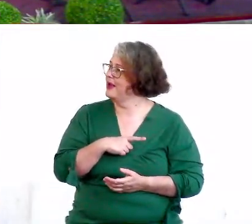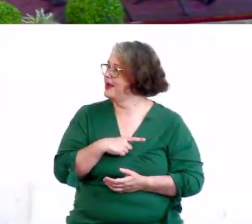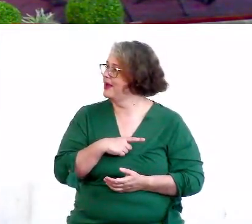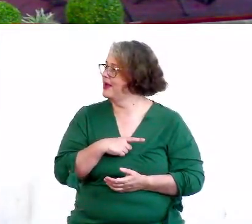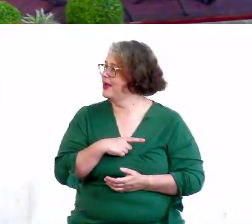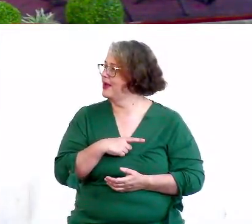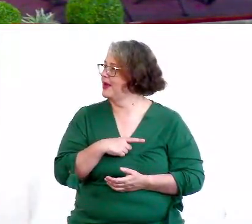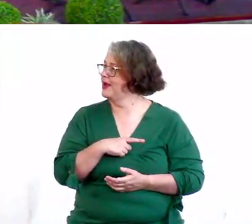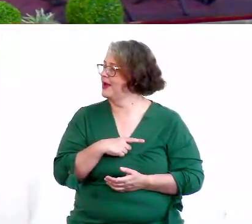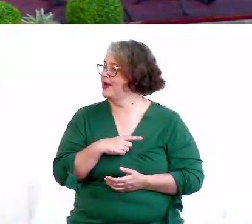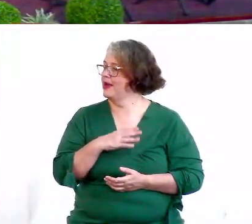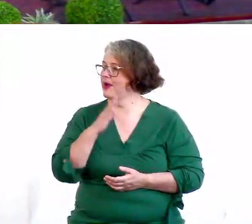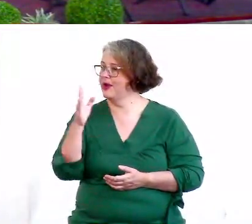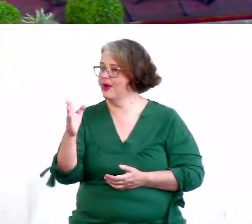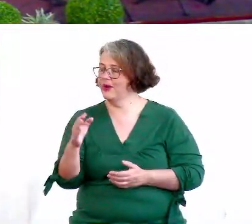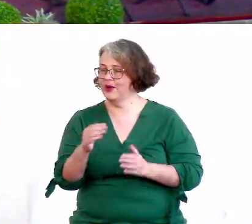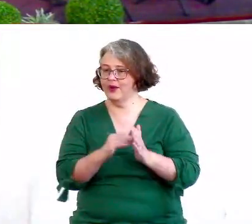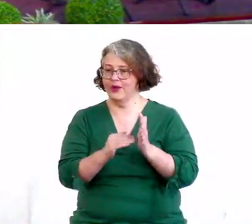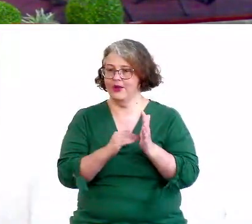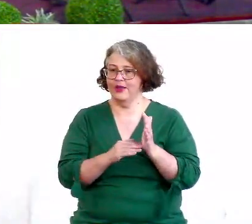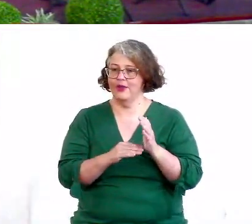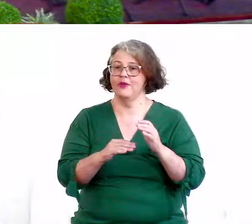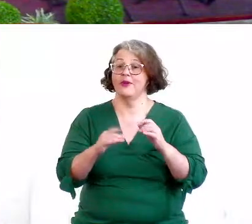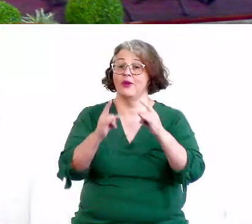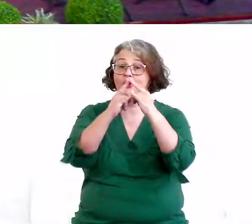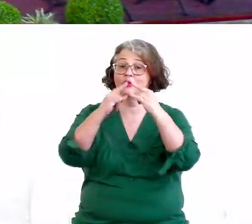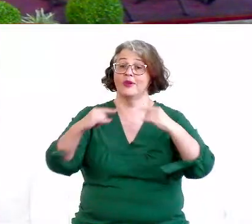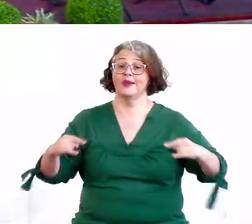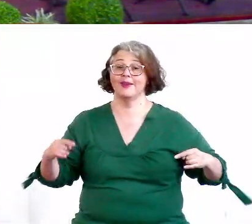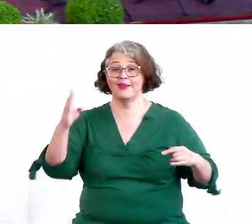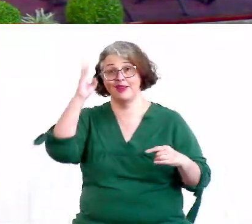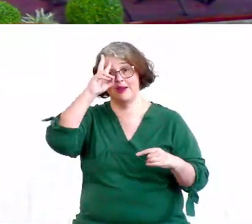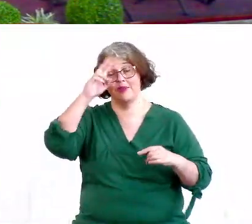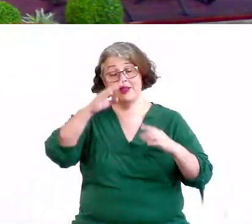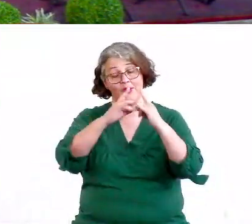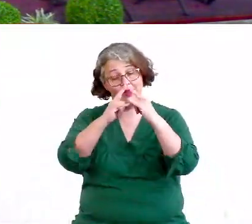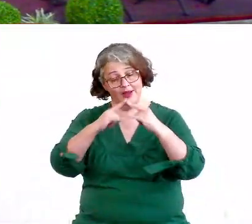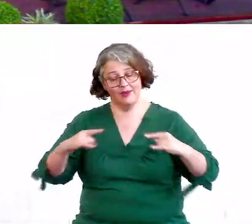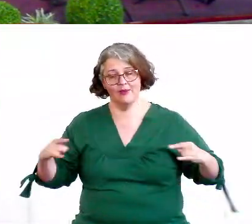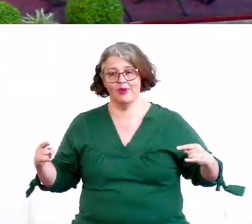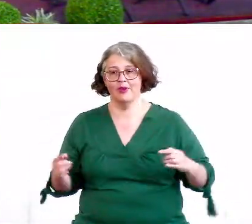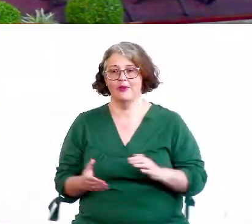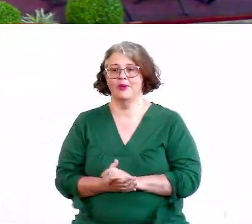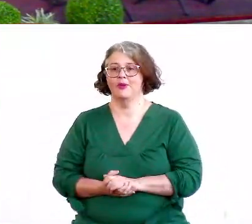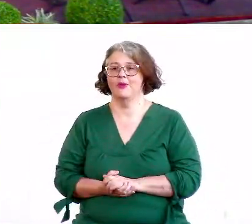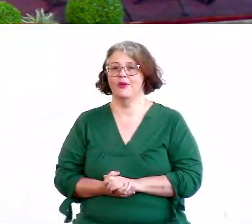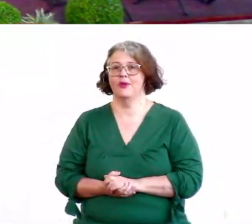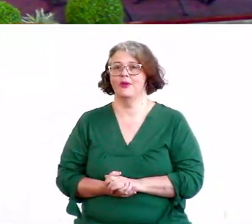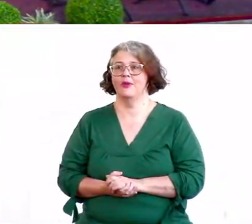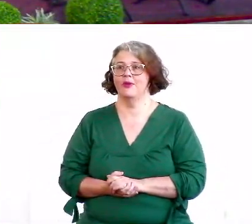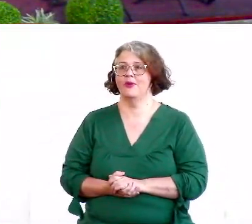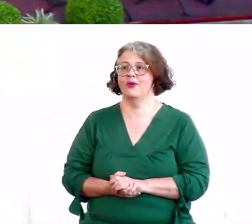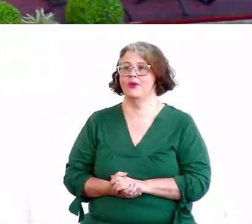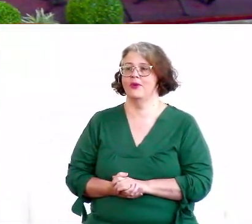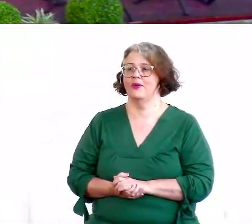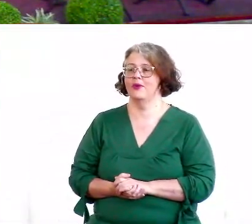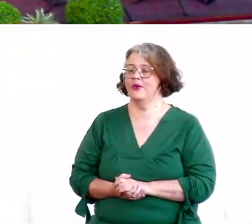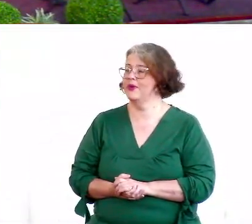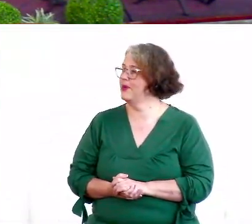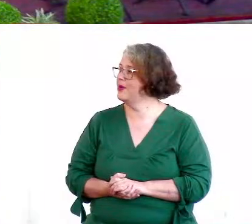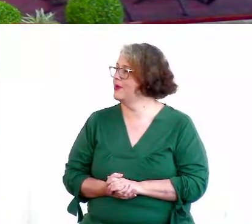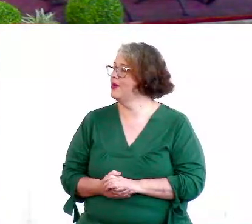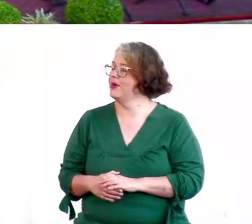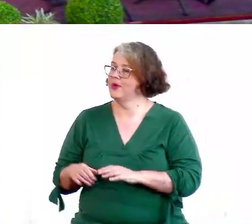no calendário de vocês o nosso acampamento. A gente já reservou a data, a gente só está ajustando algumas coisas para já mandar para